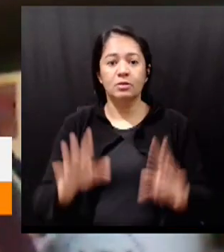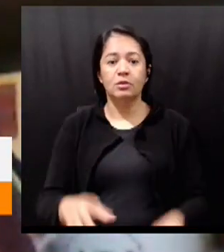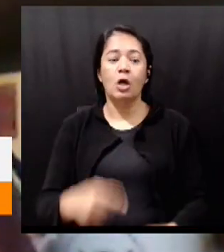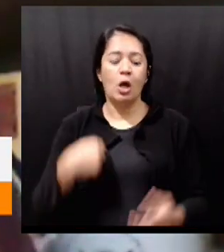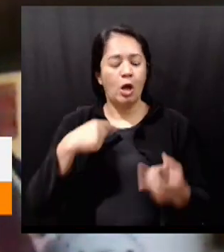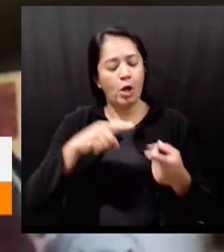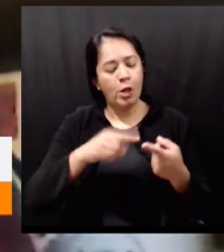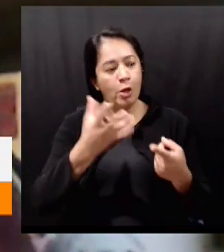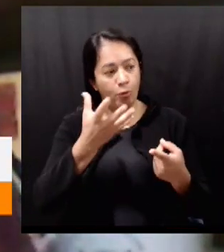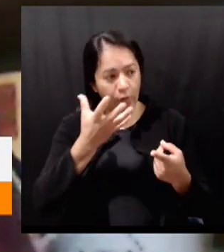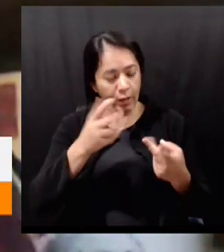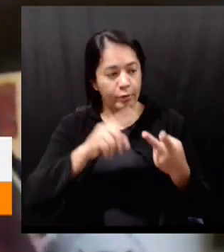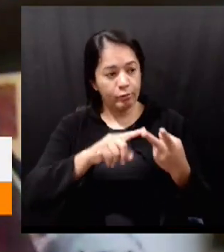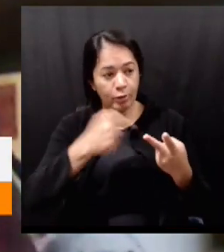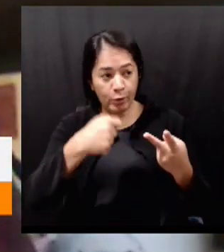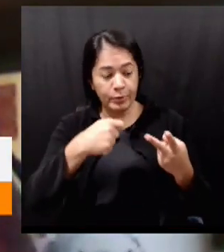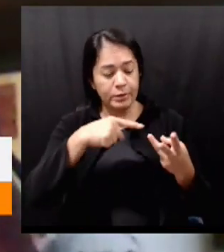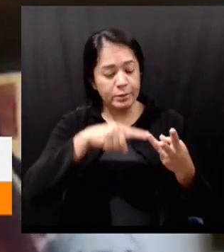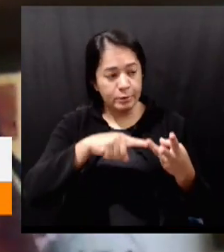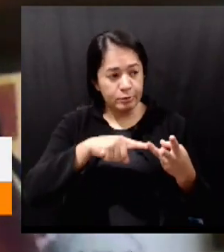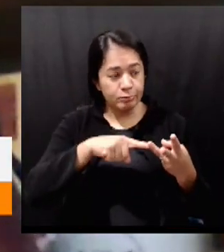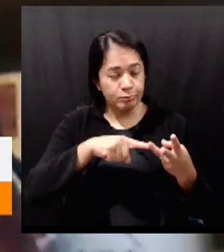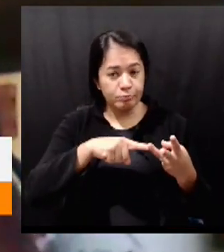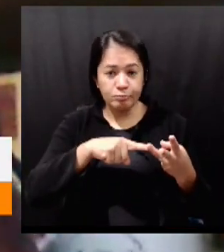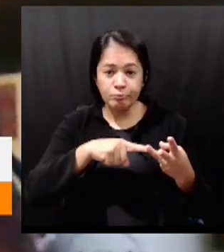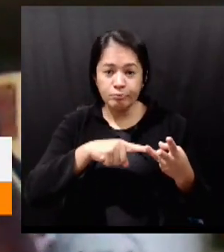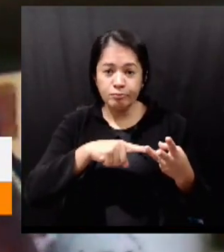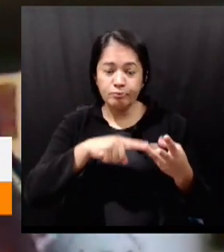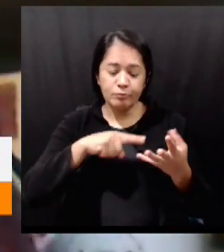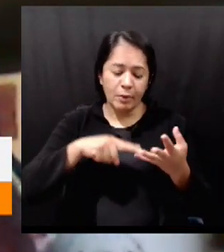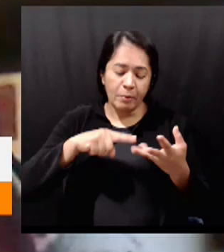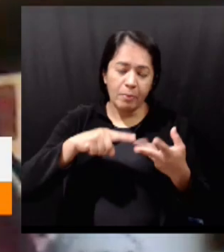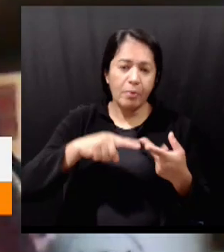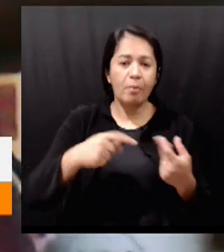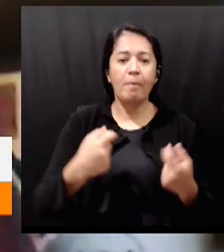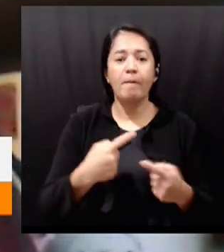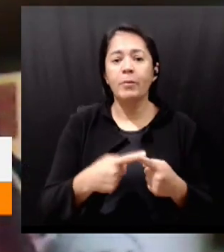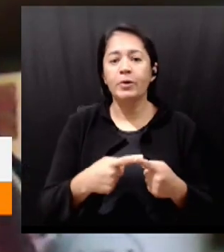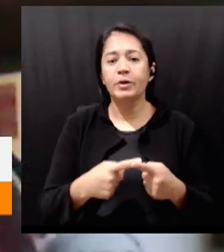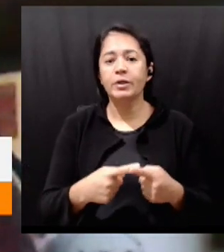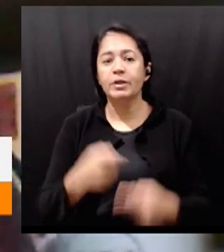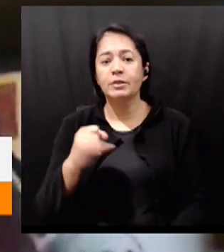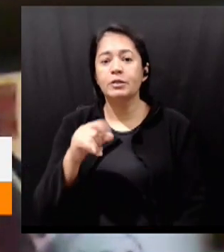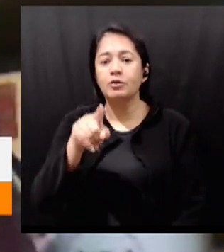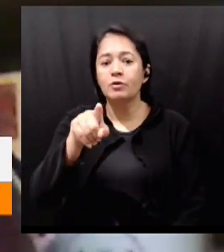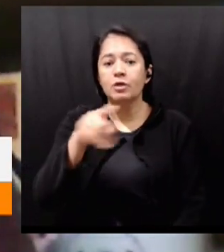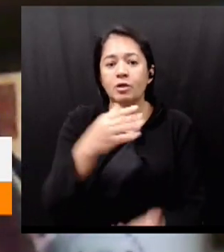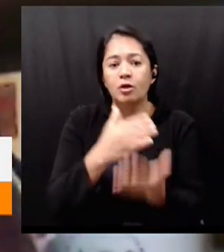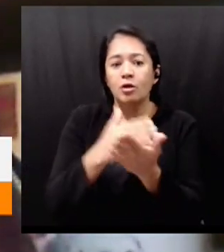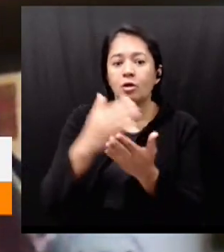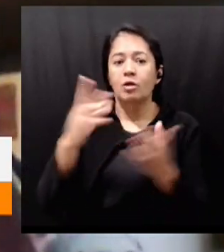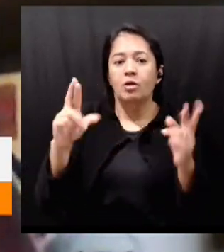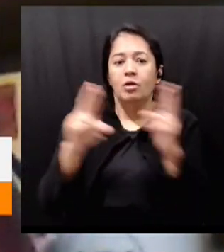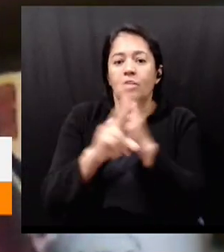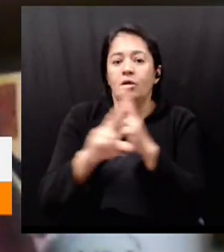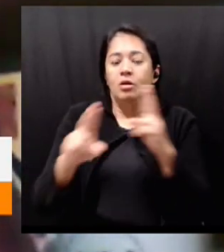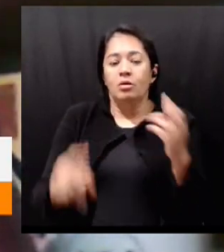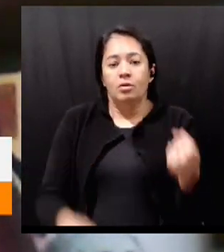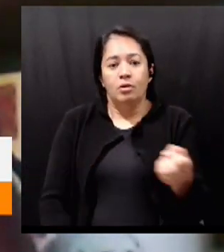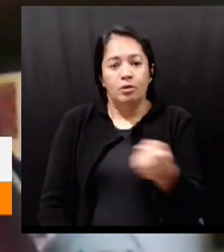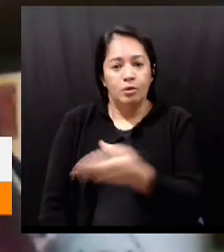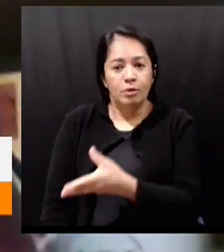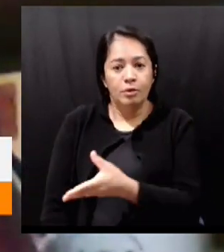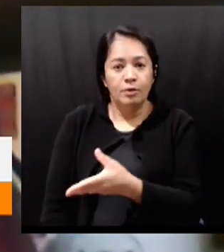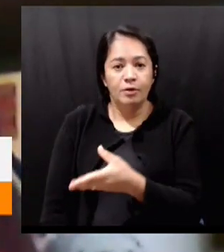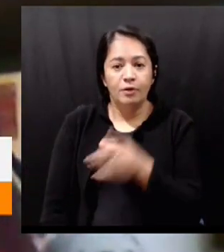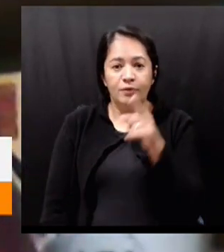Olha, eu preciso daquilo. Porque é a mesma coisa quando você começa um relacionamento novo, você vai falar para ele